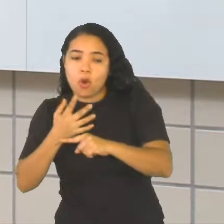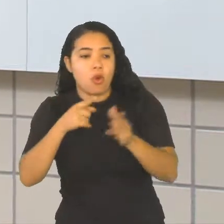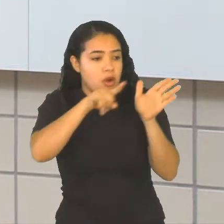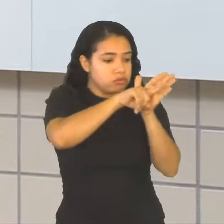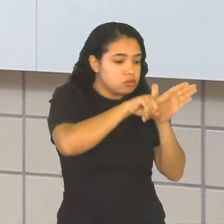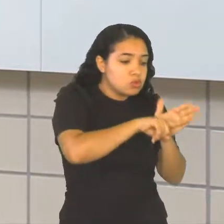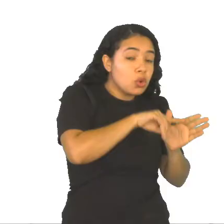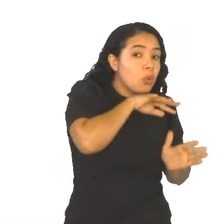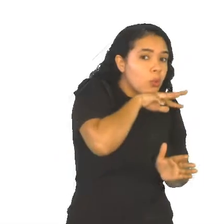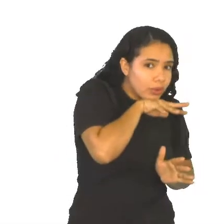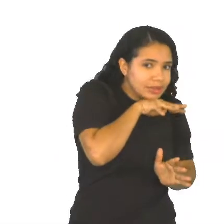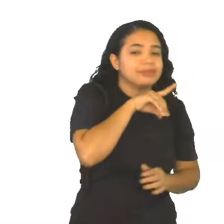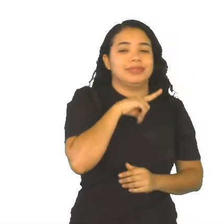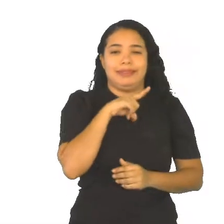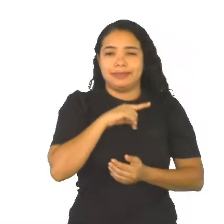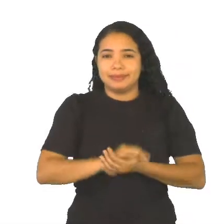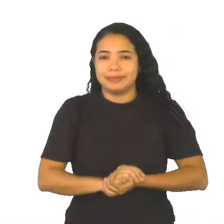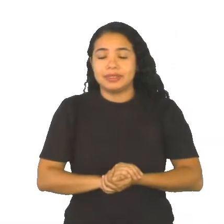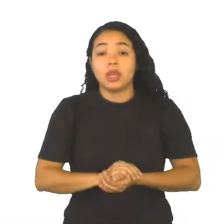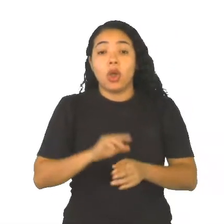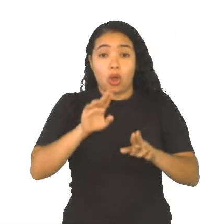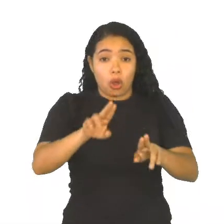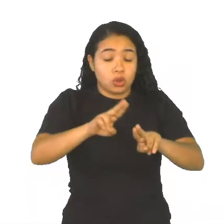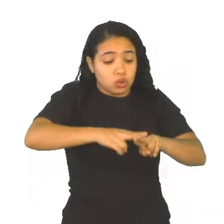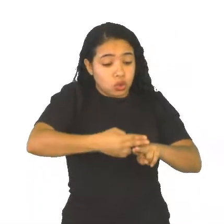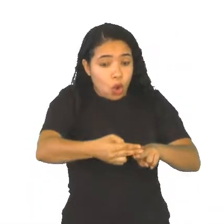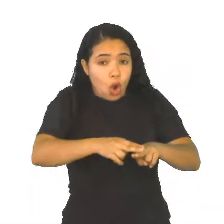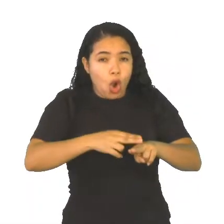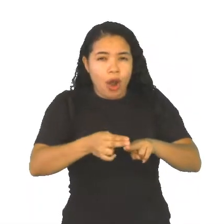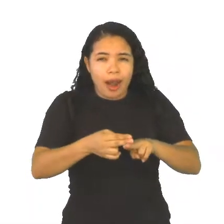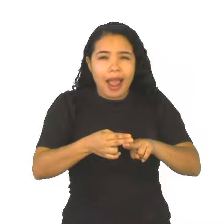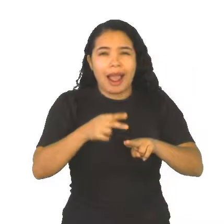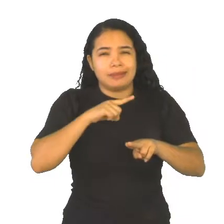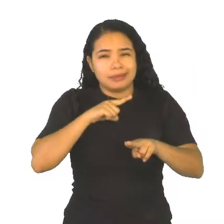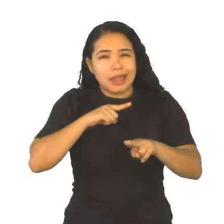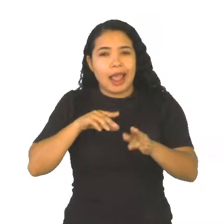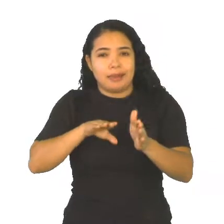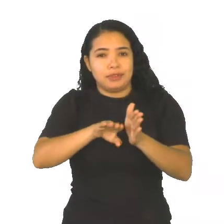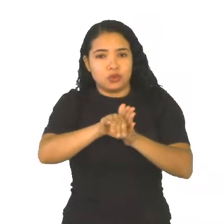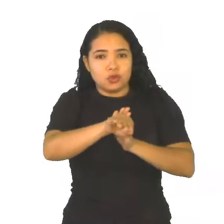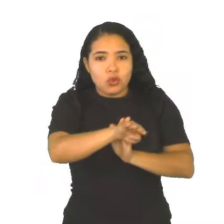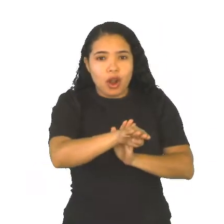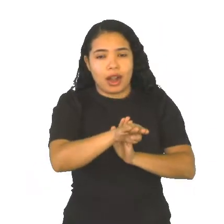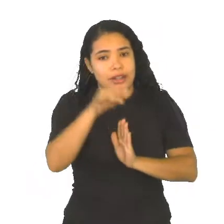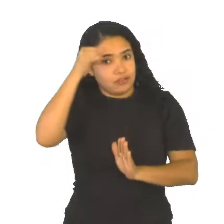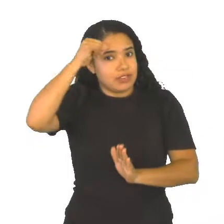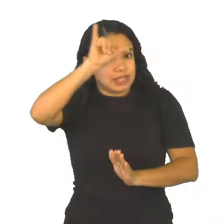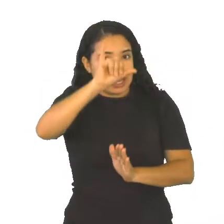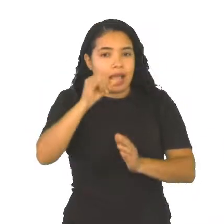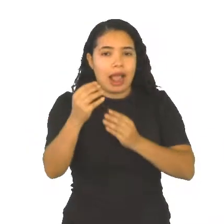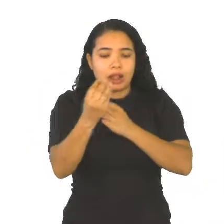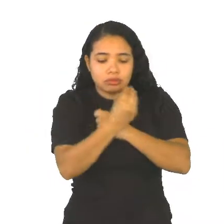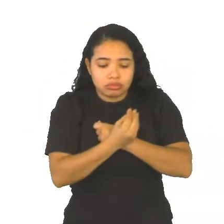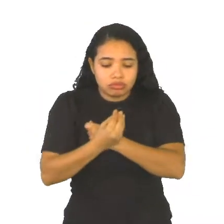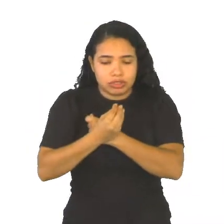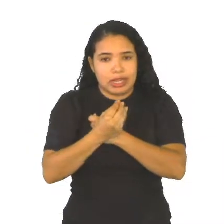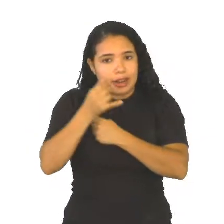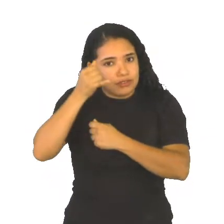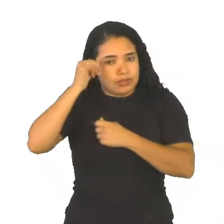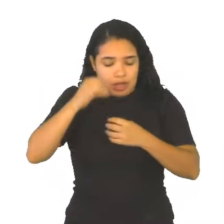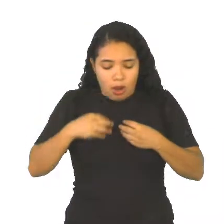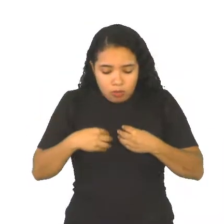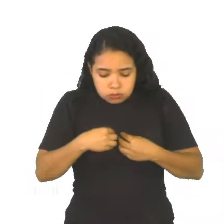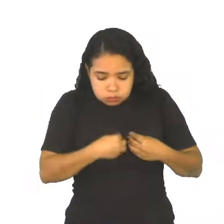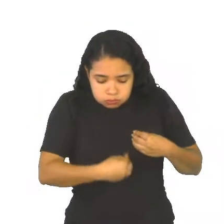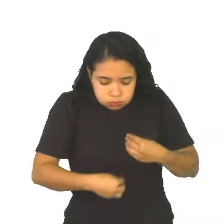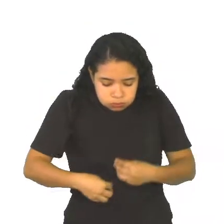né? Um chocolate, gente, tem um efeito antibacteriano e ajuda a prevenir o desgaste dentário.